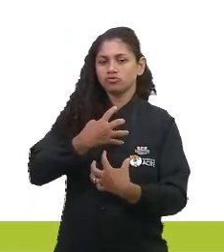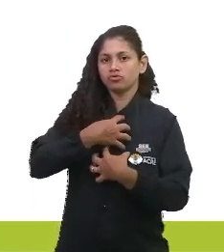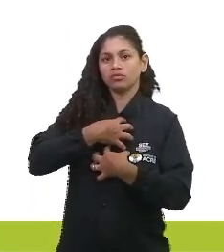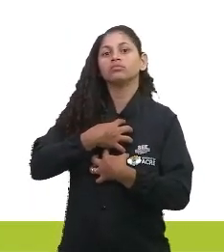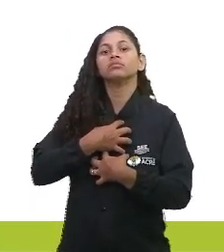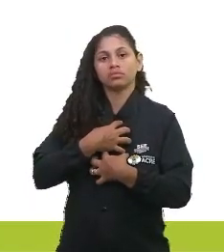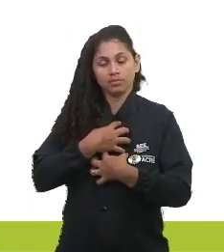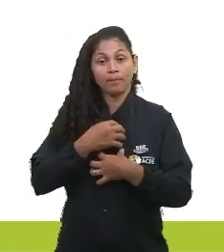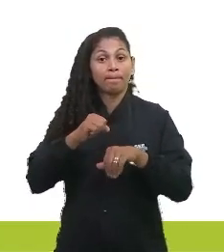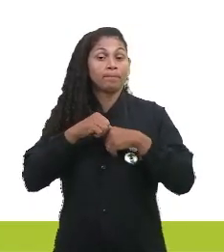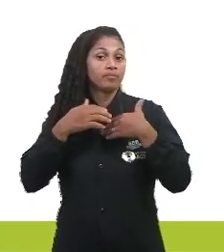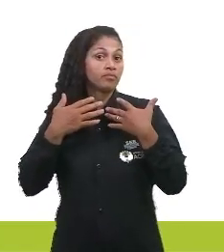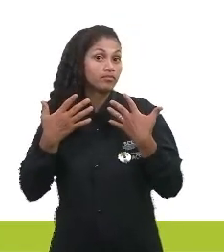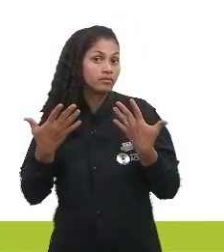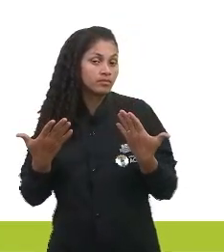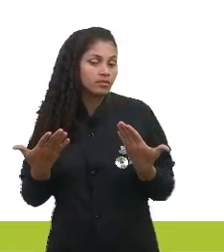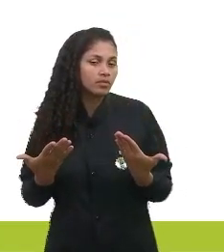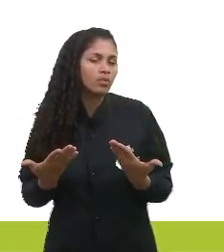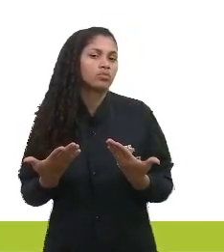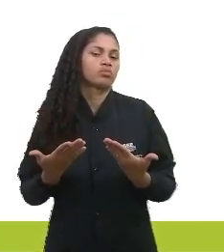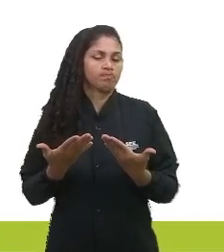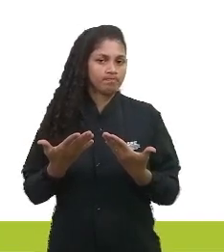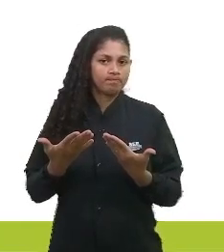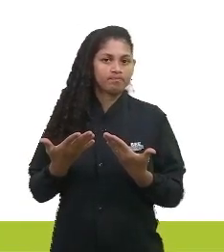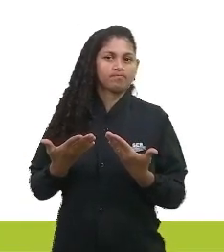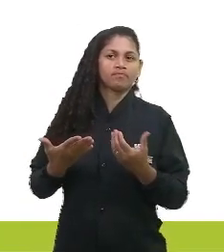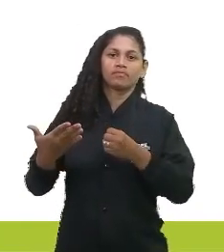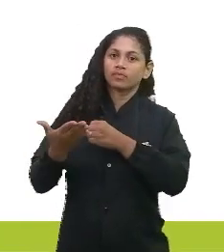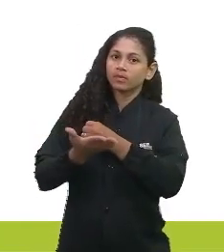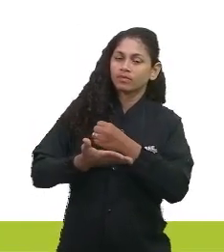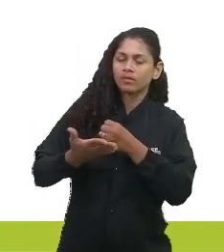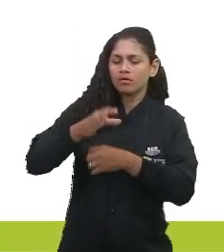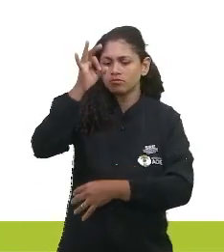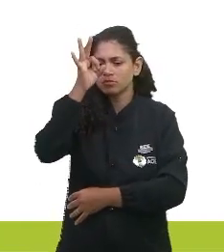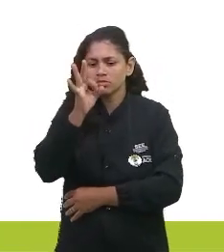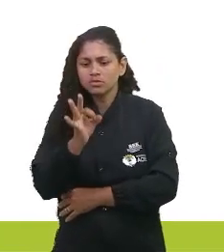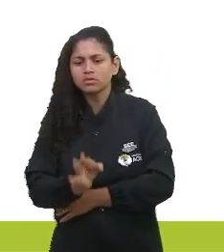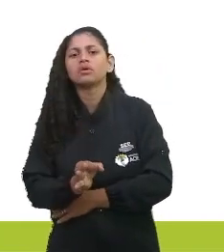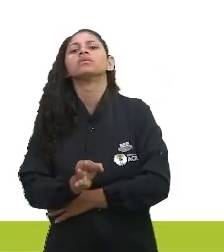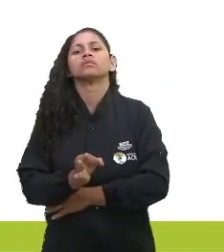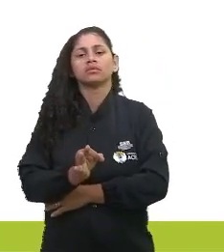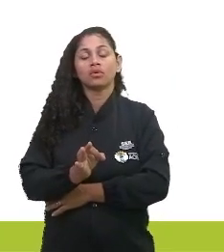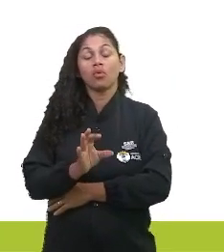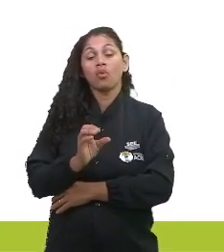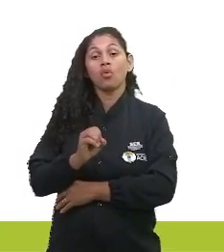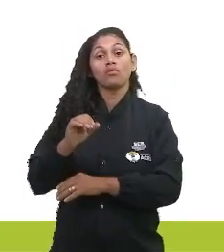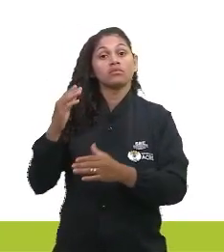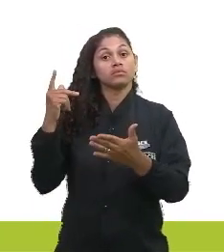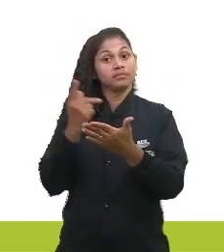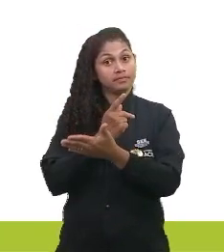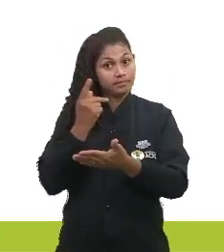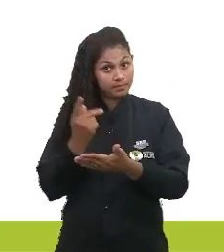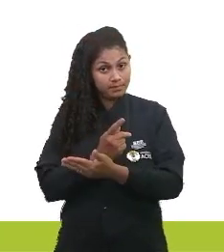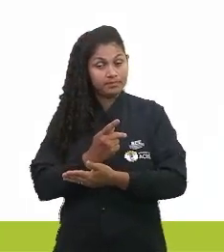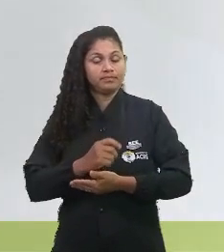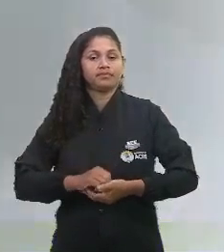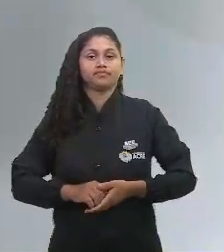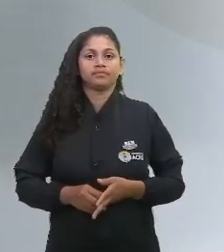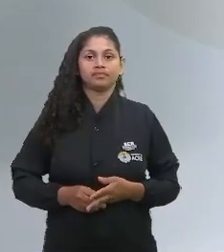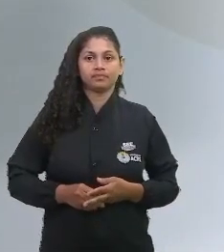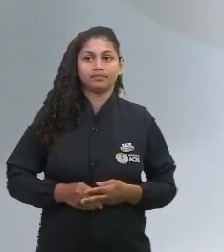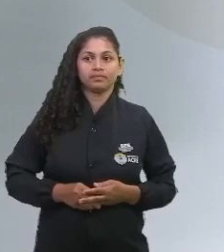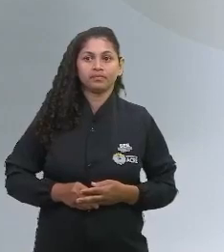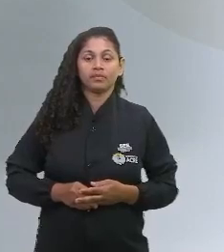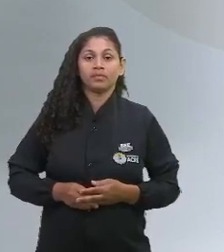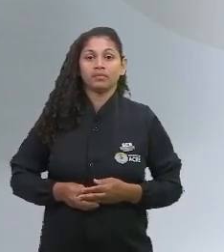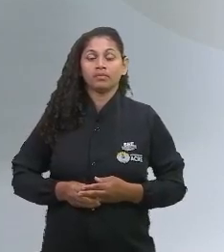quais ações podem ser consideradas corretas ou incorretas. Então,